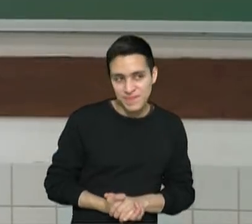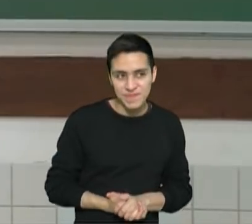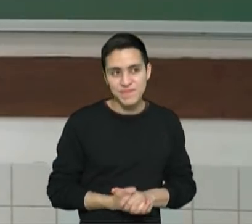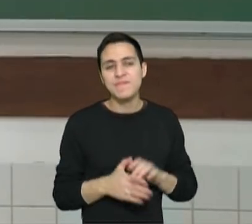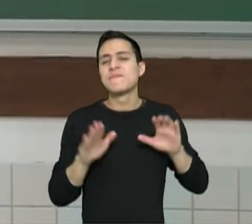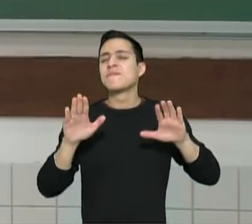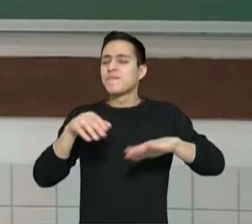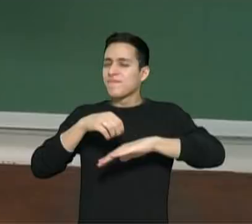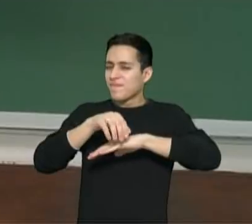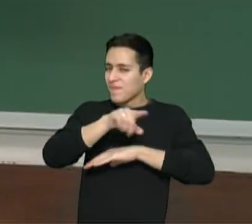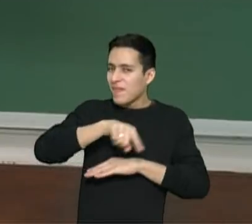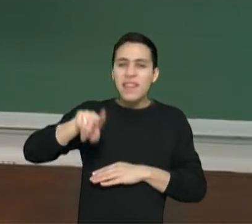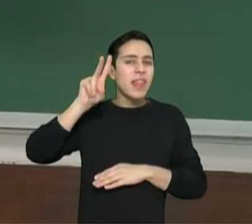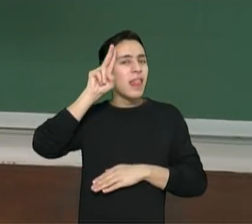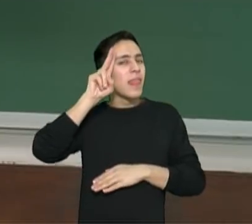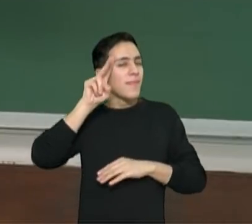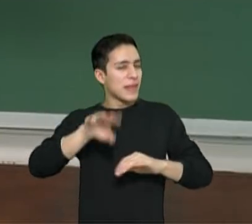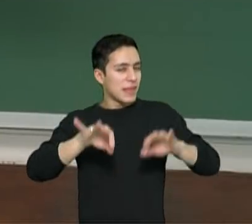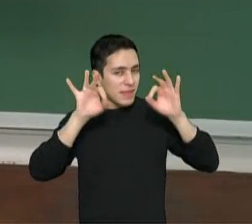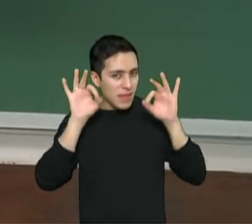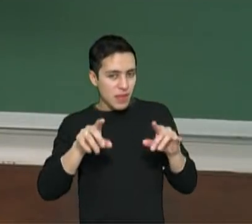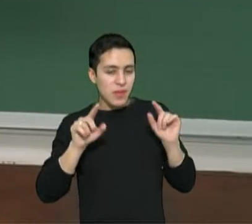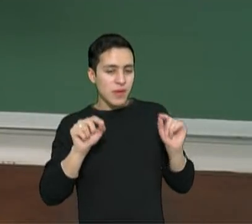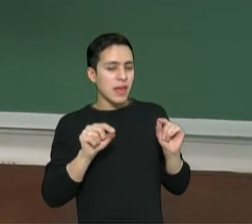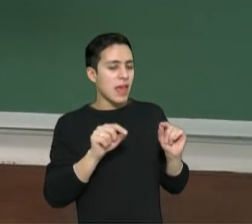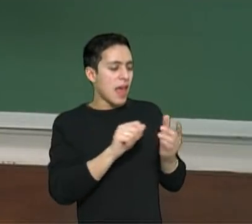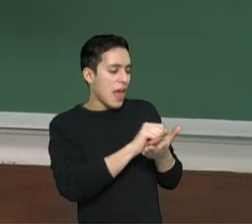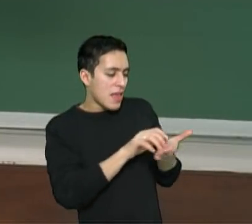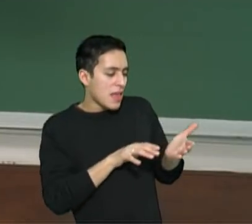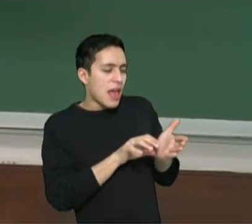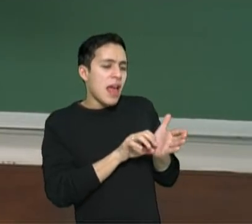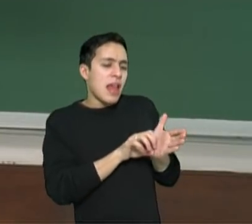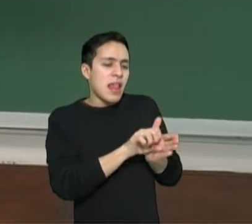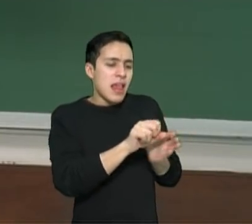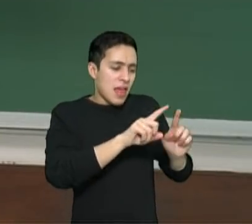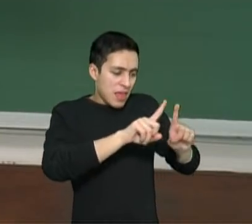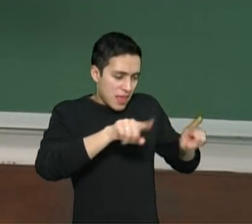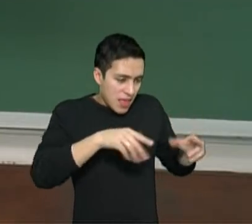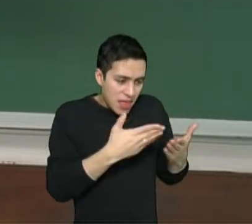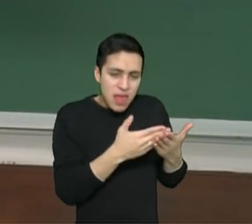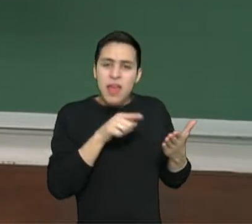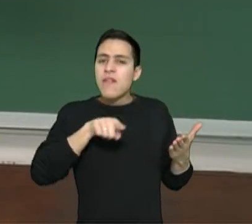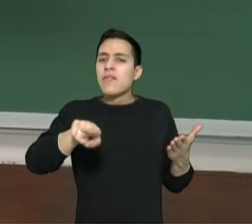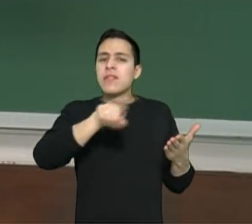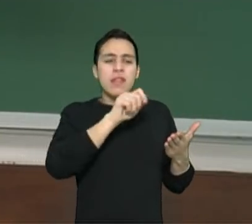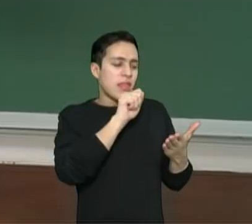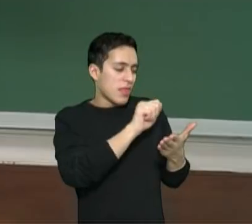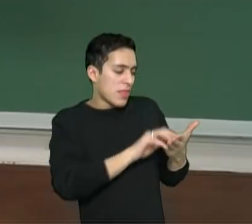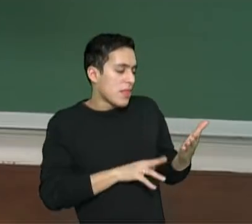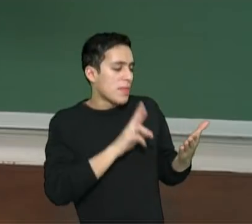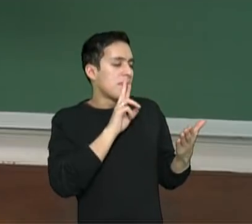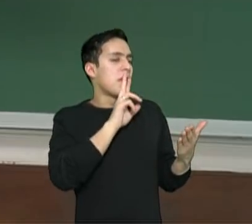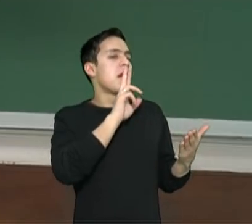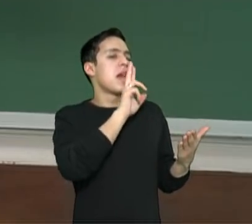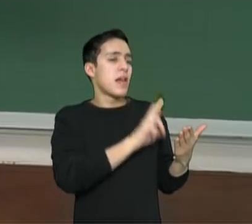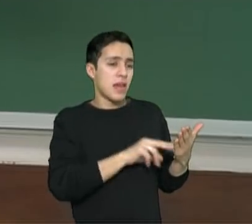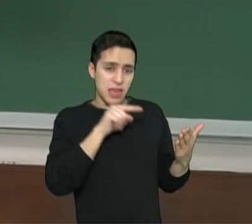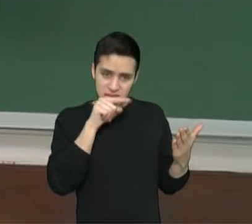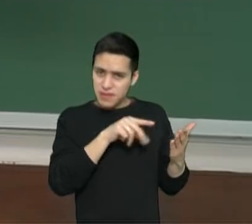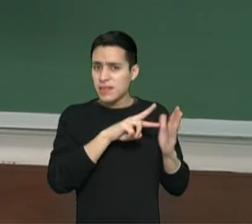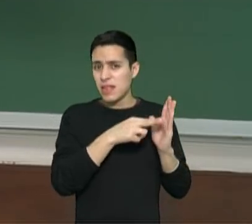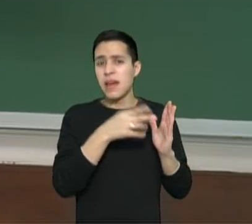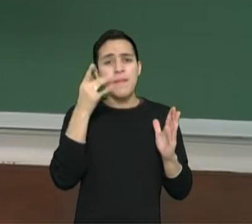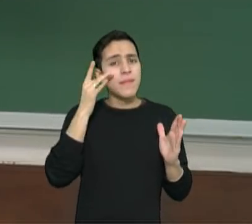Para lembrar, as atividades do Classroom, fazer as atividades obrigatórias, responder, vale presença e